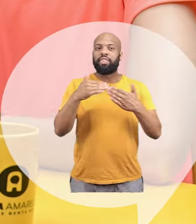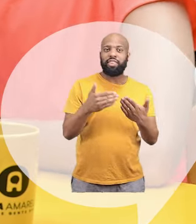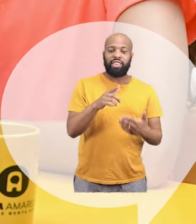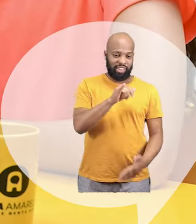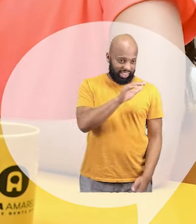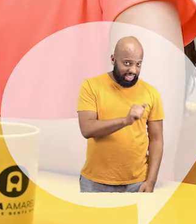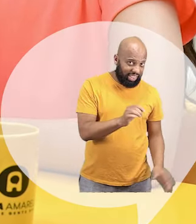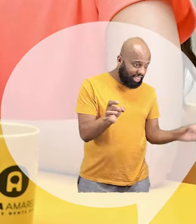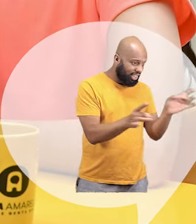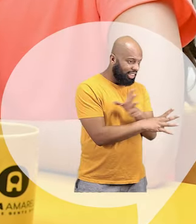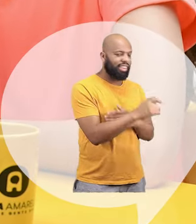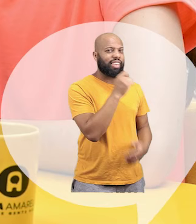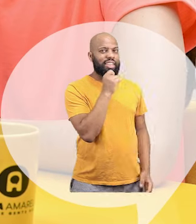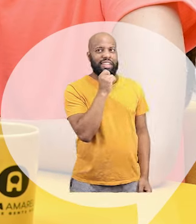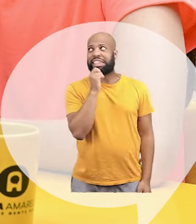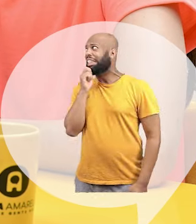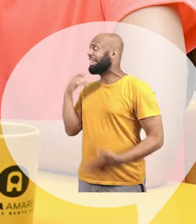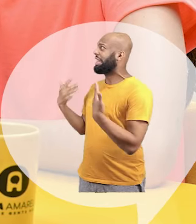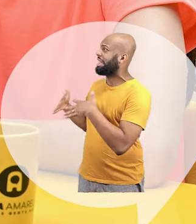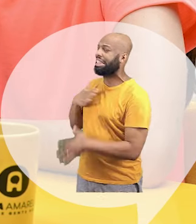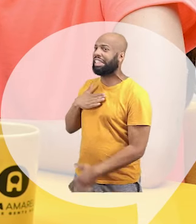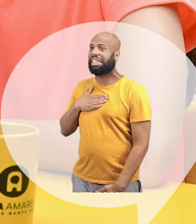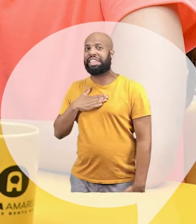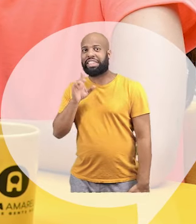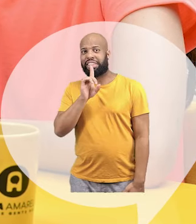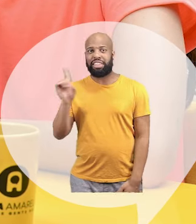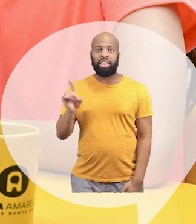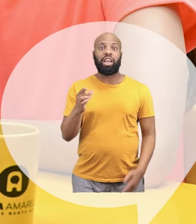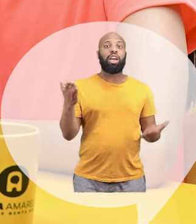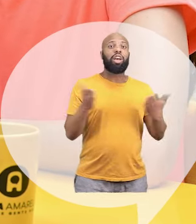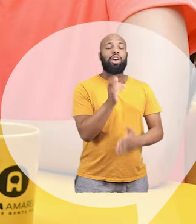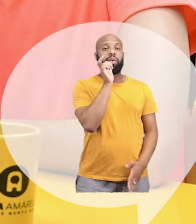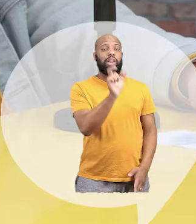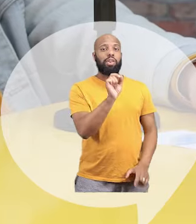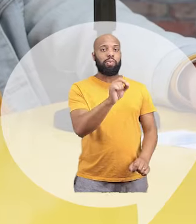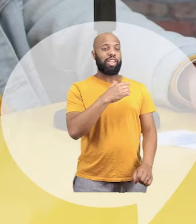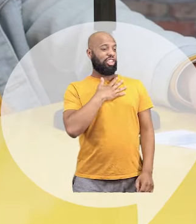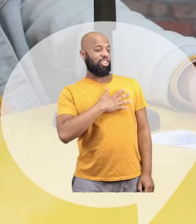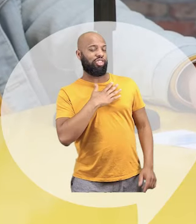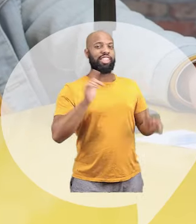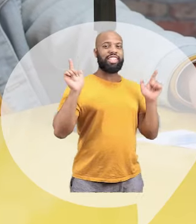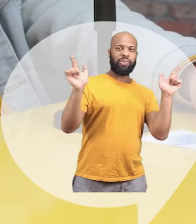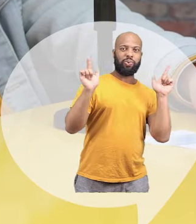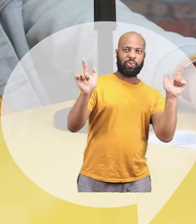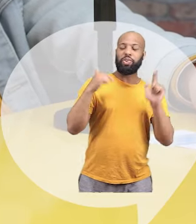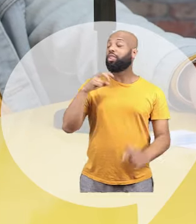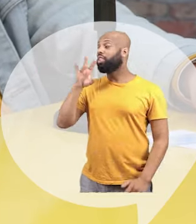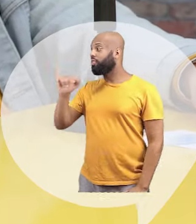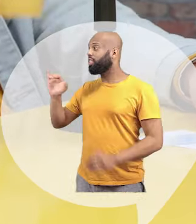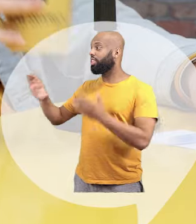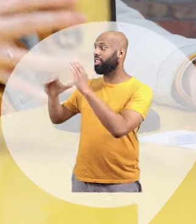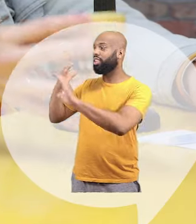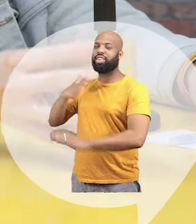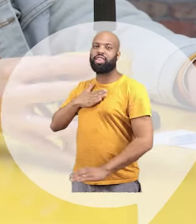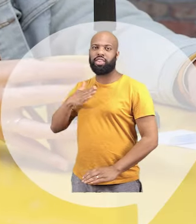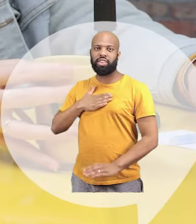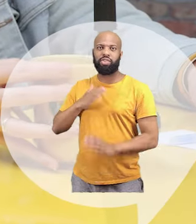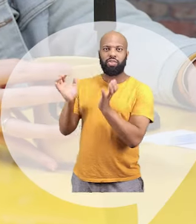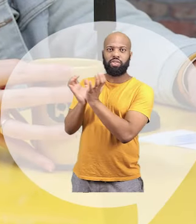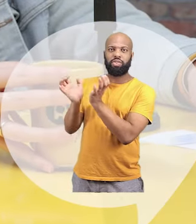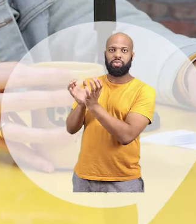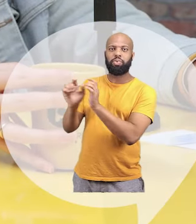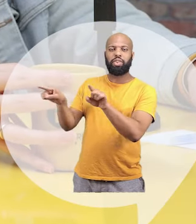Lia você acha que acabou não acabou a sua próxima palavra é diversão diversão Vou Cantar É uma que